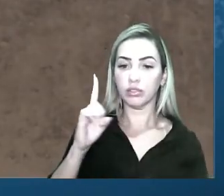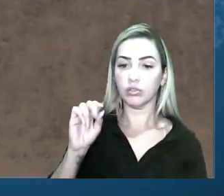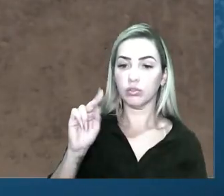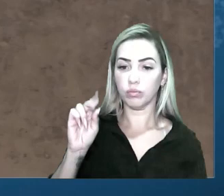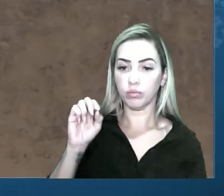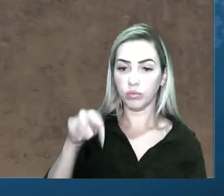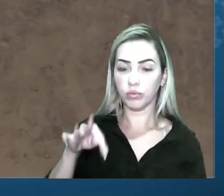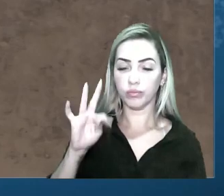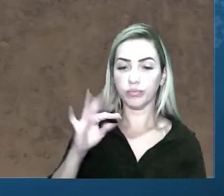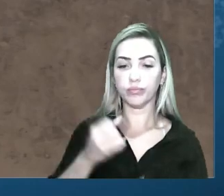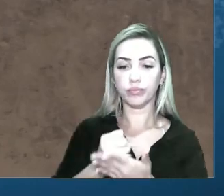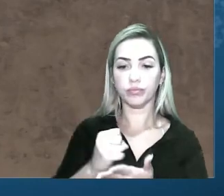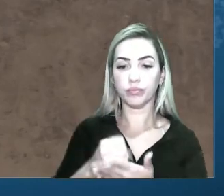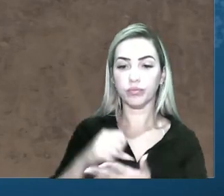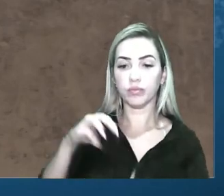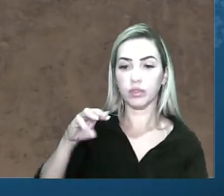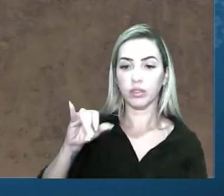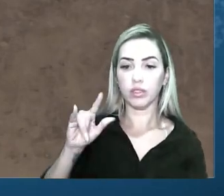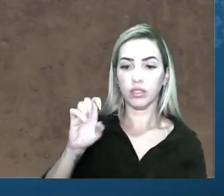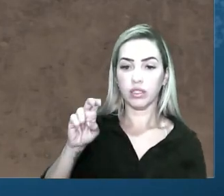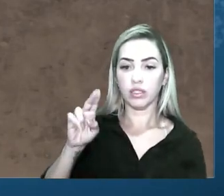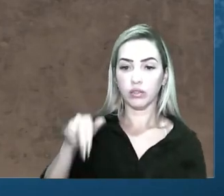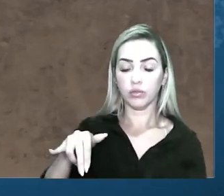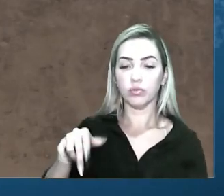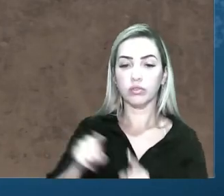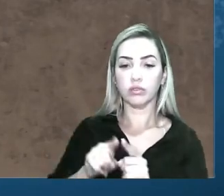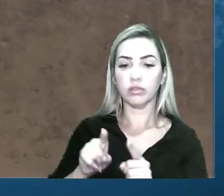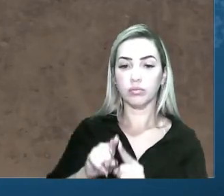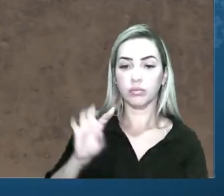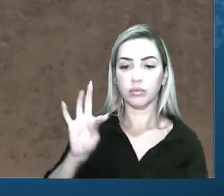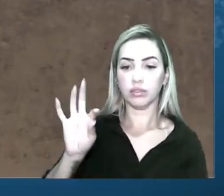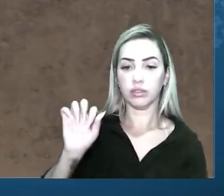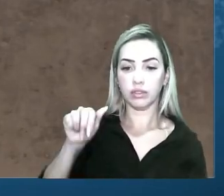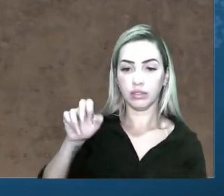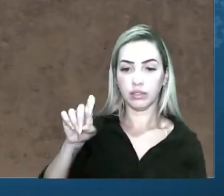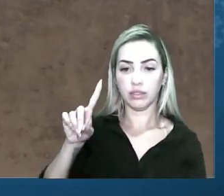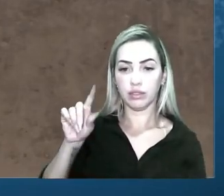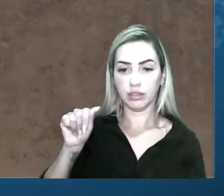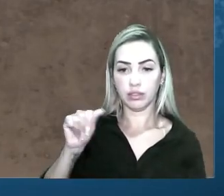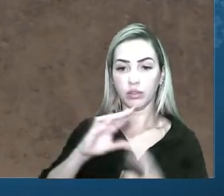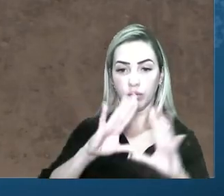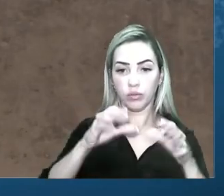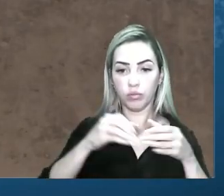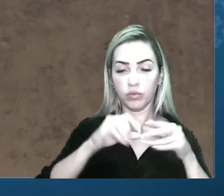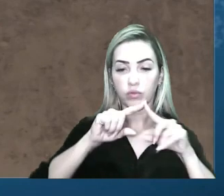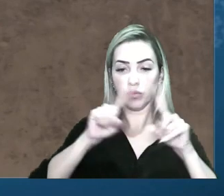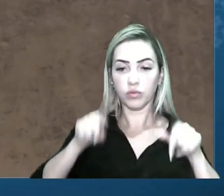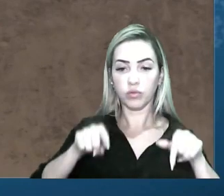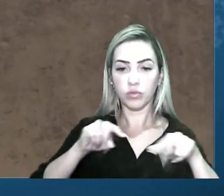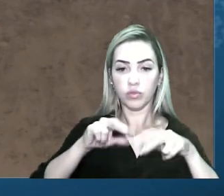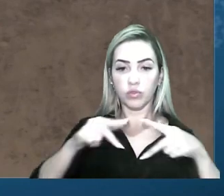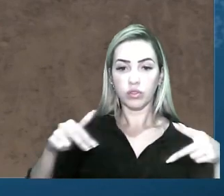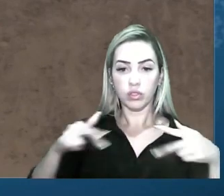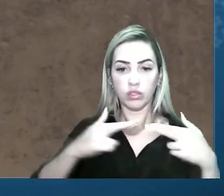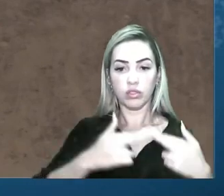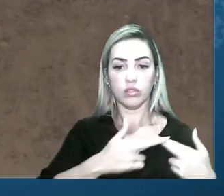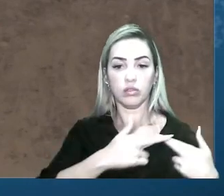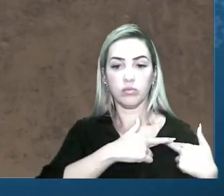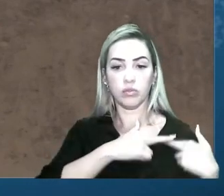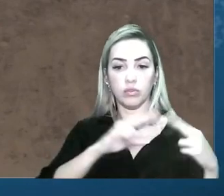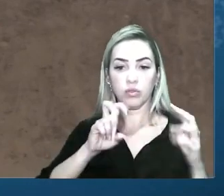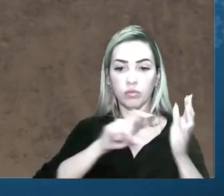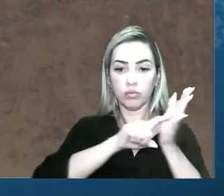Millennium Pharmaceuticals e Takeda Pharmaceutical Company, com funções de crescente responsabilidade em pesquisa